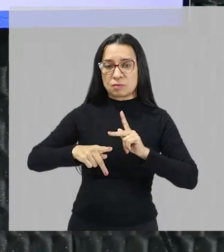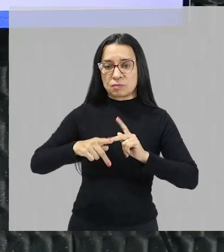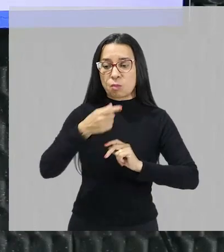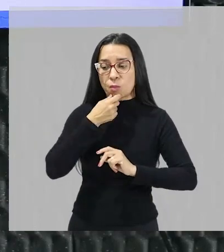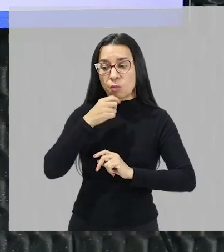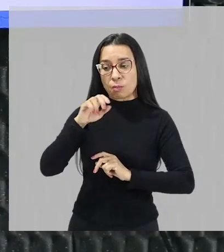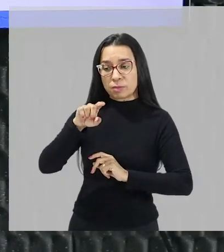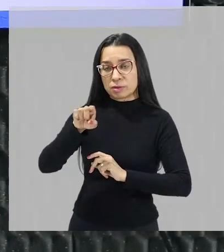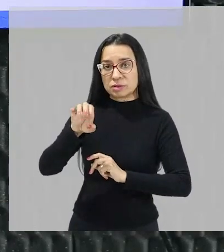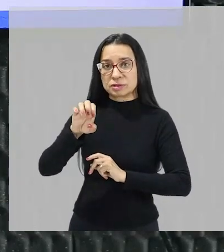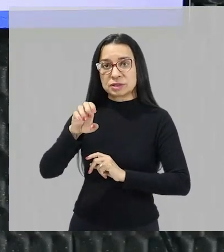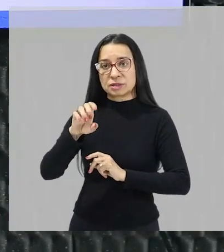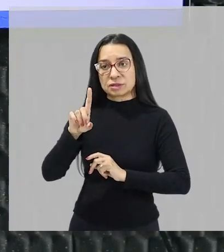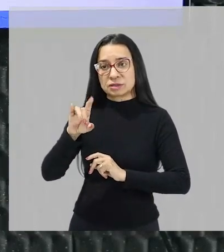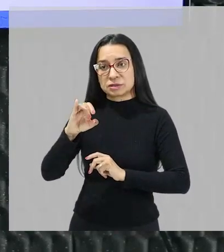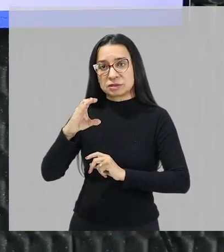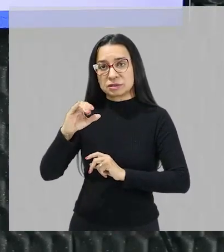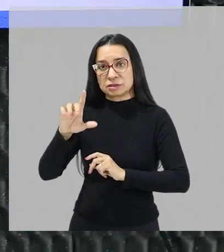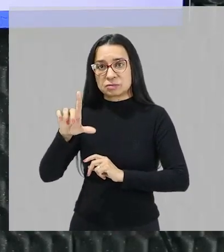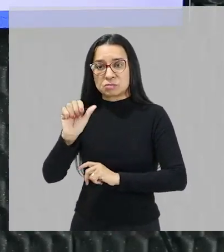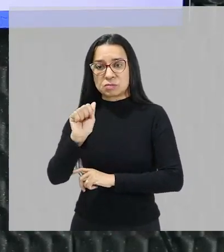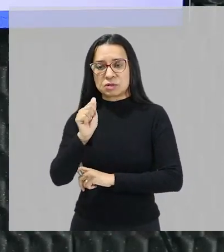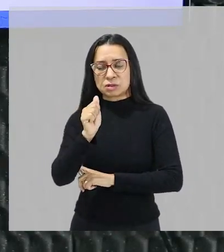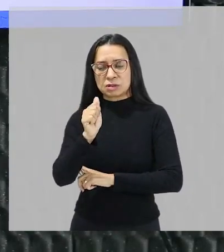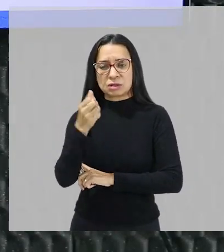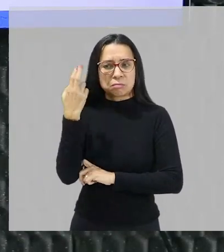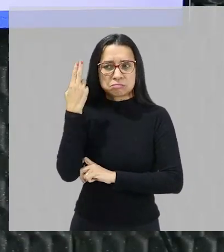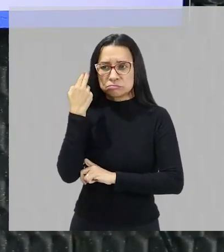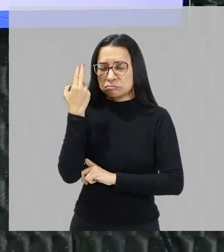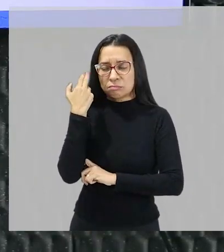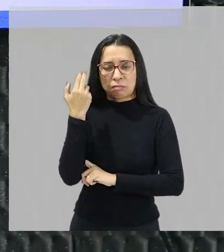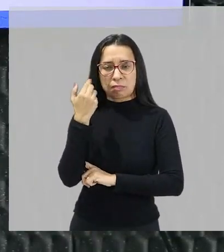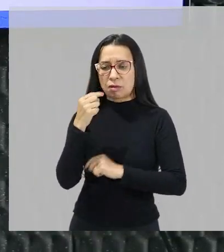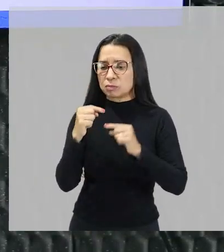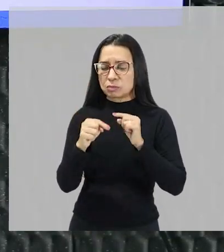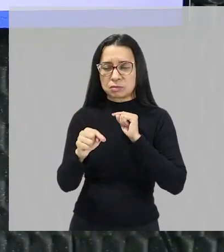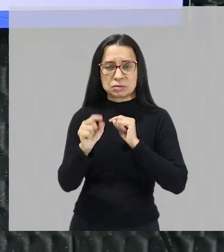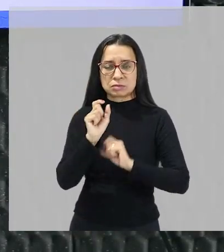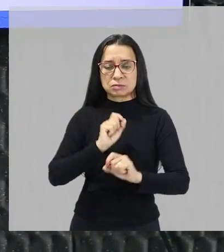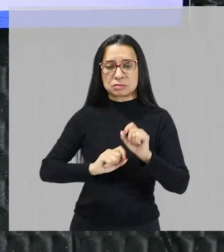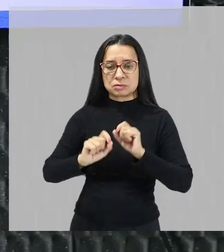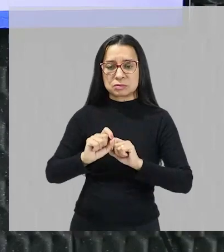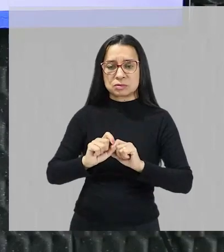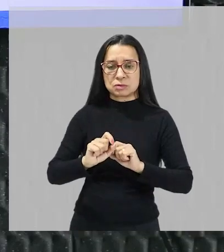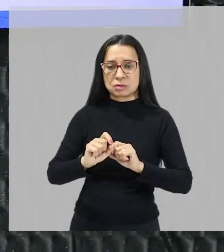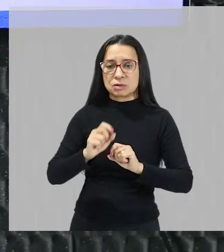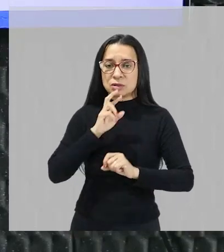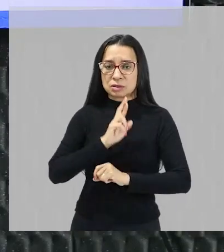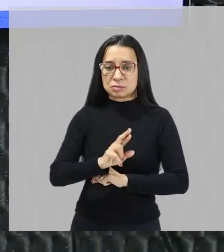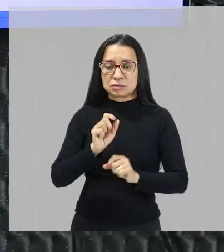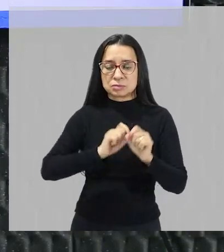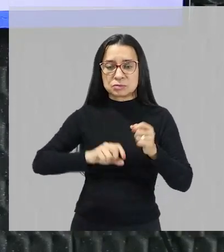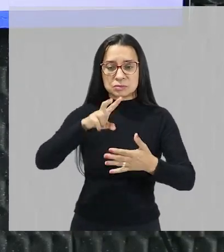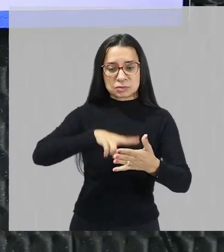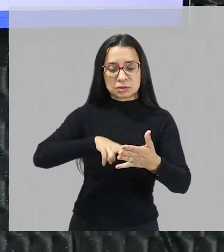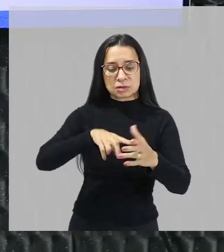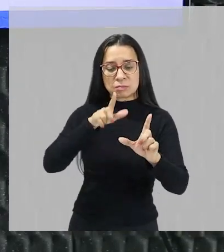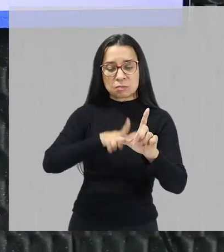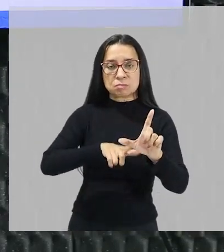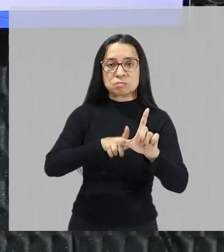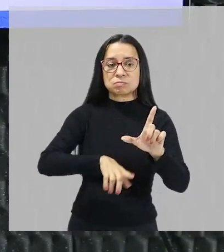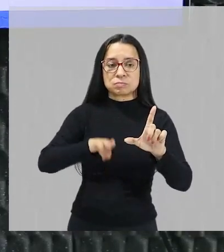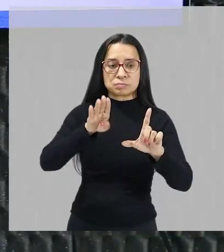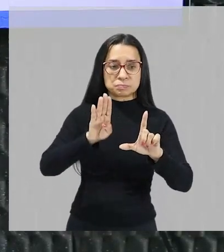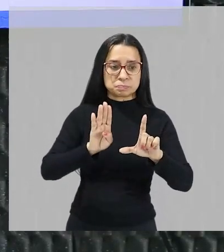um escritor, um poeta. Não tem nada a ver com isso. Então, a que melhor responde o que a gente leu é a letra B.